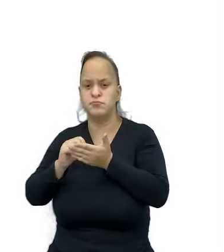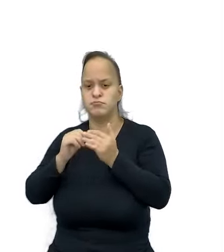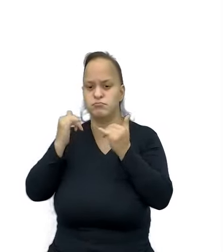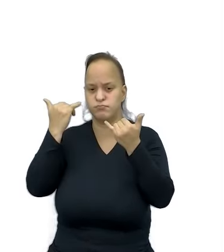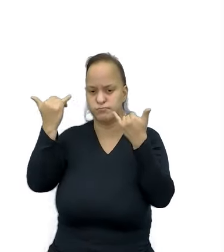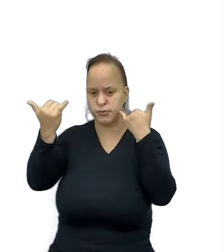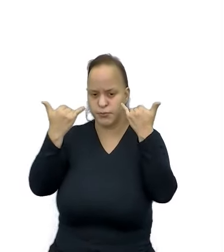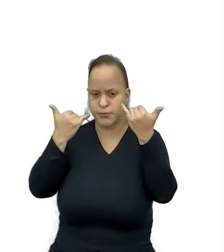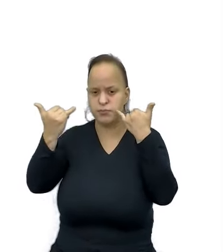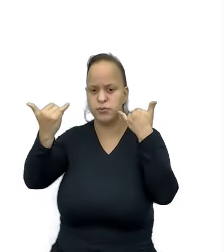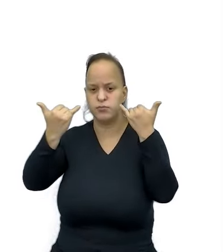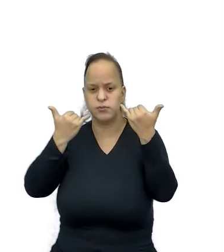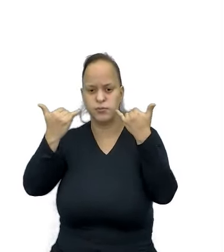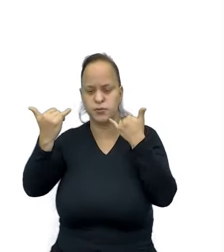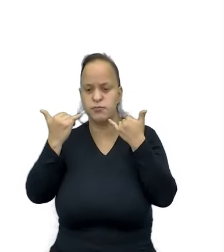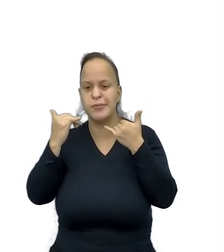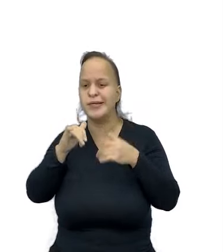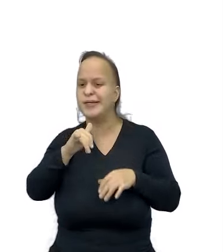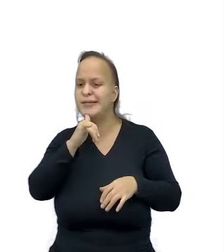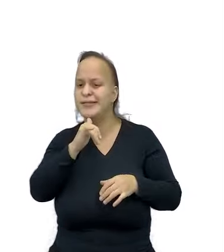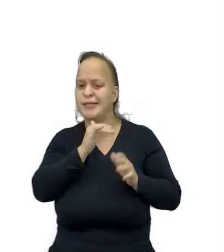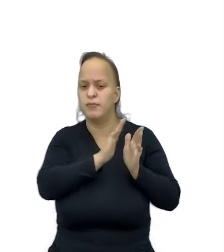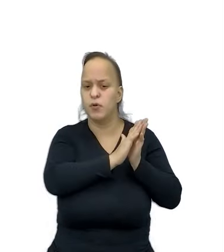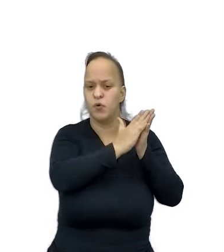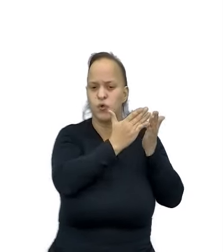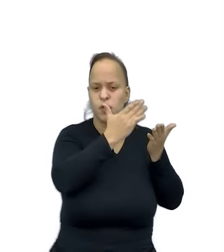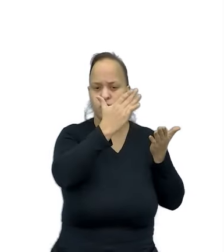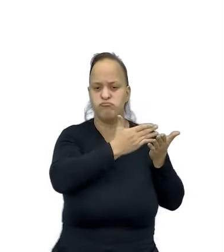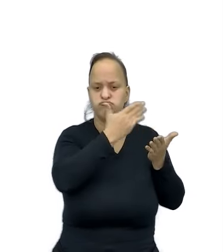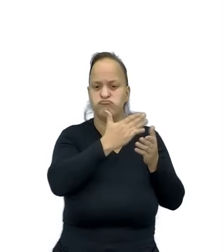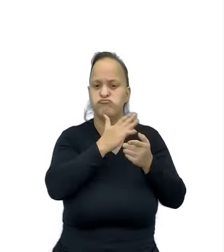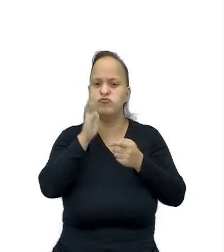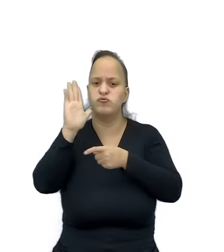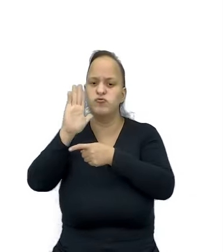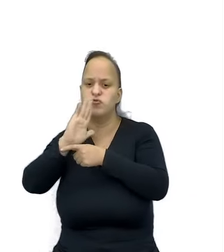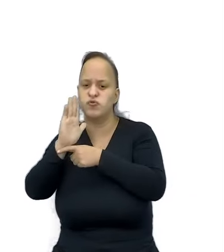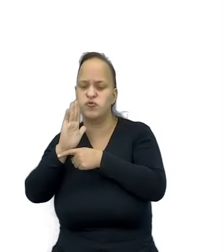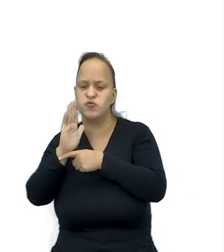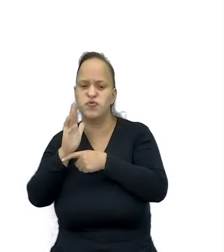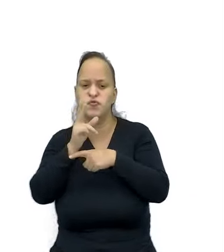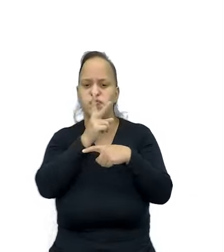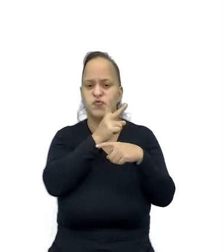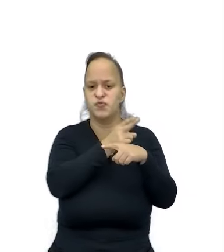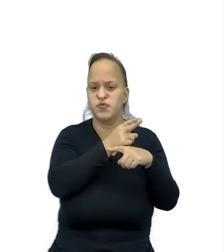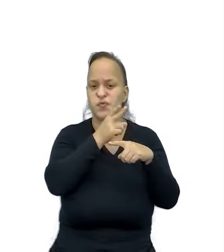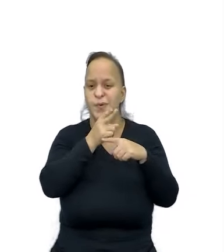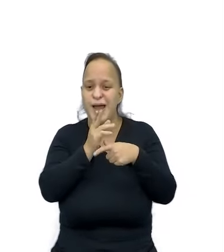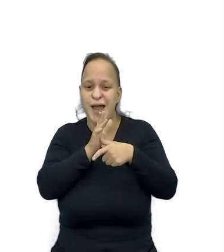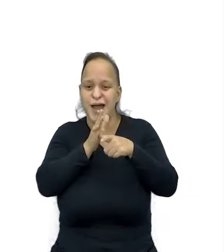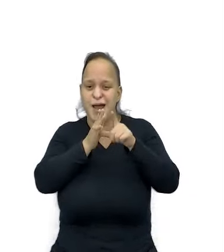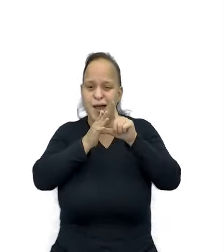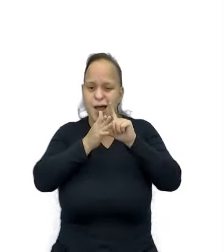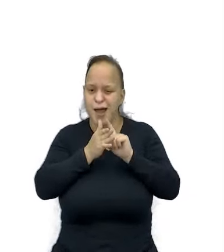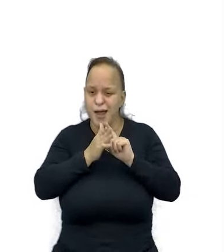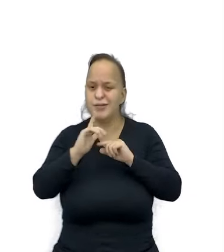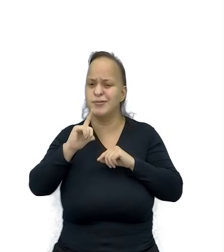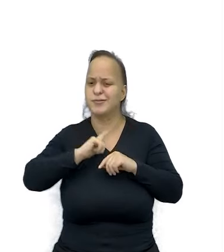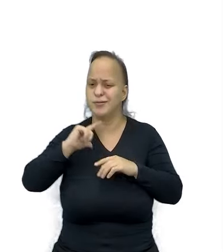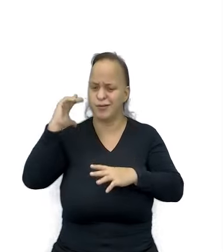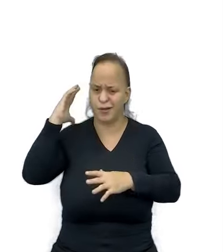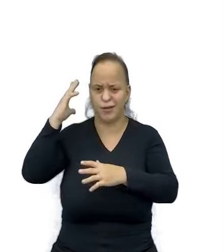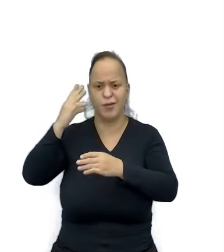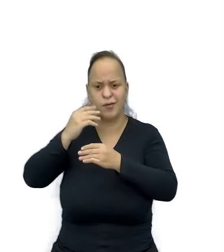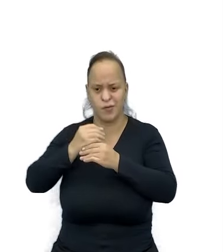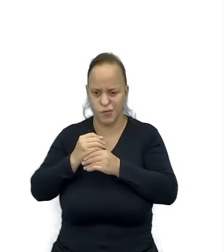você busca um livro, filme ou série novos para conhecer, você lê resenhas antes, né? Você lê resenhas